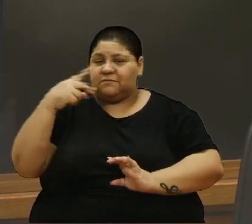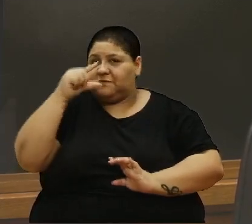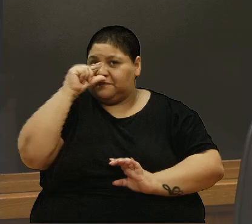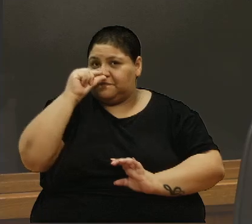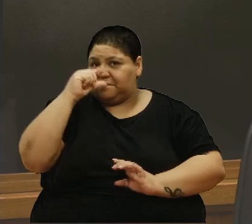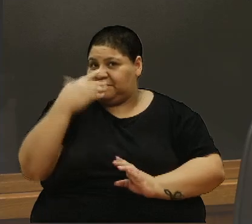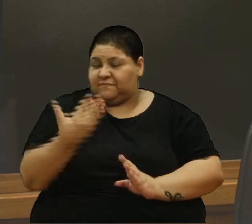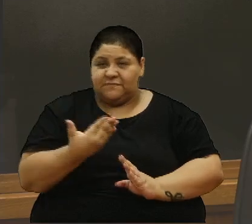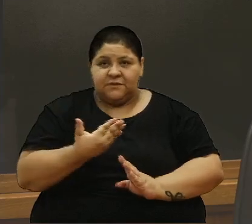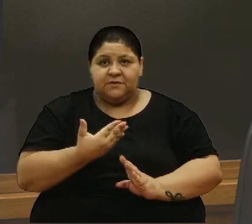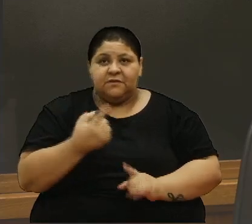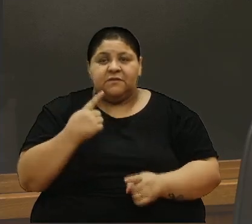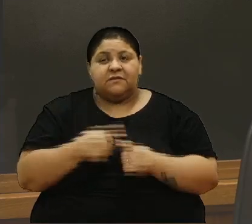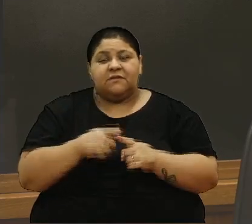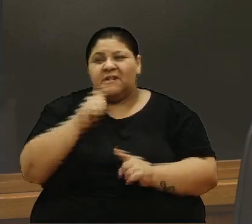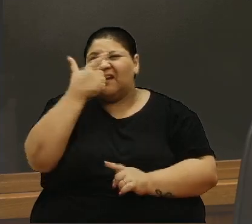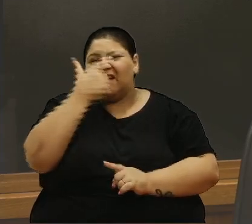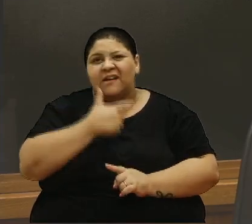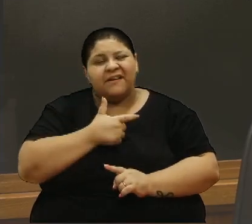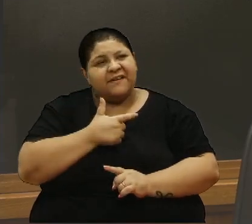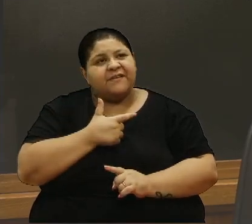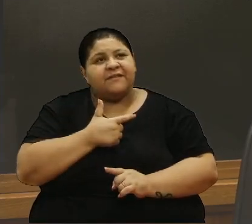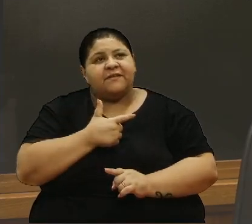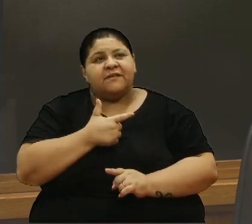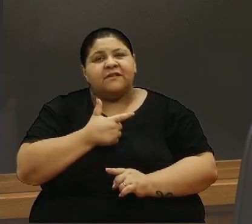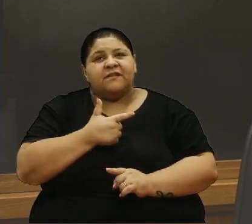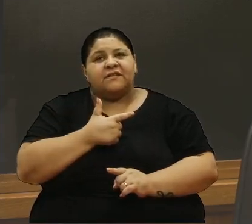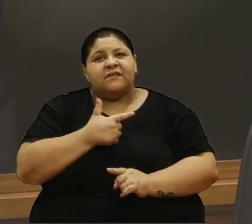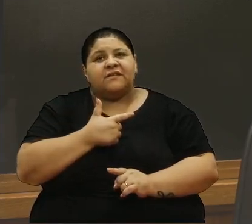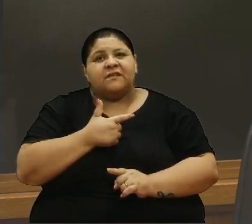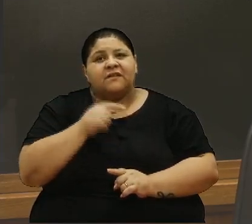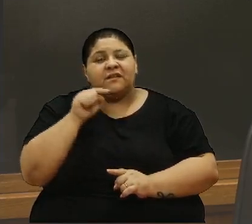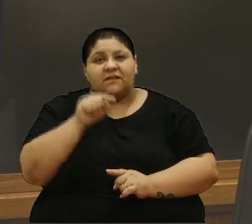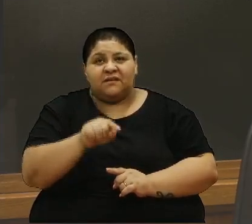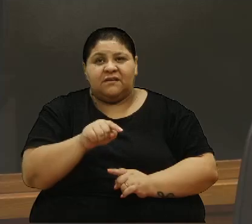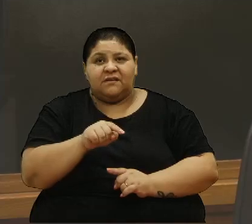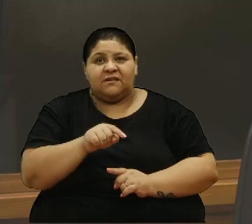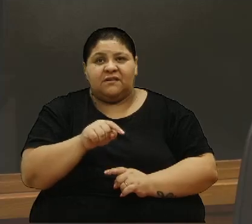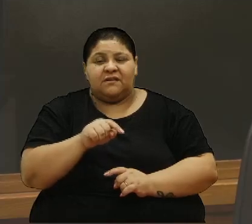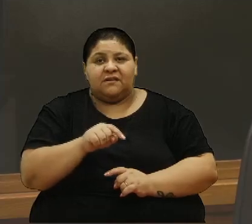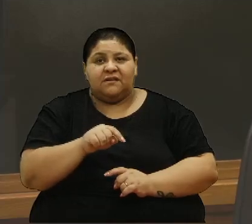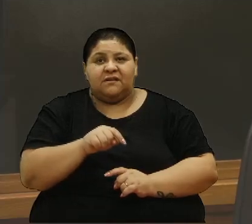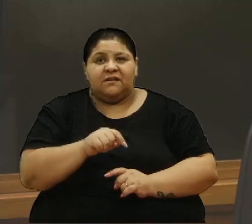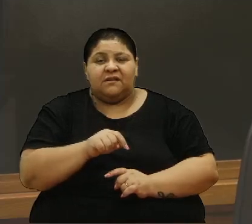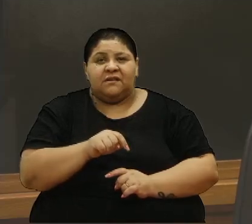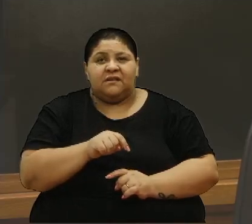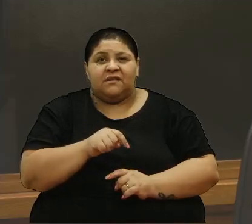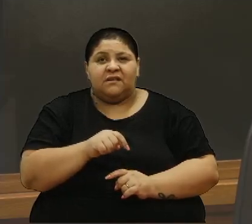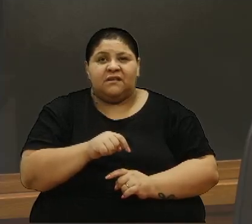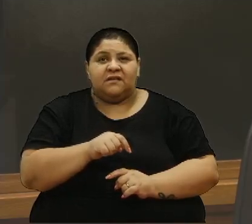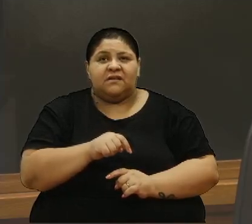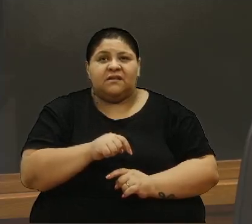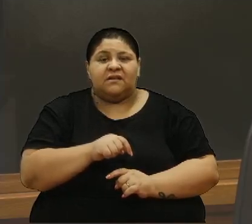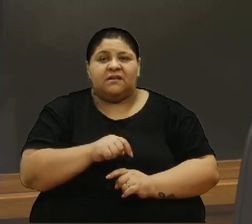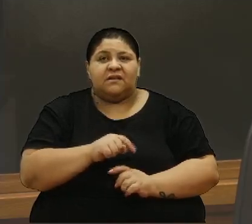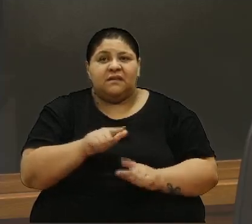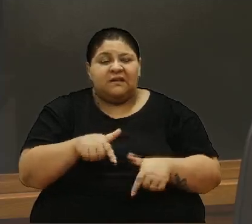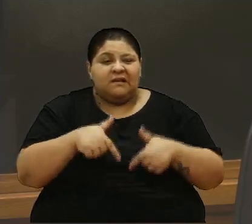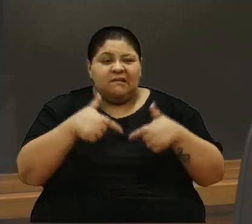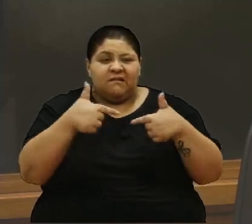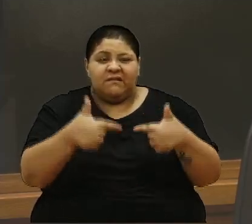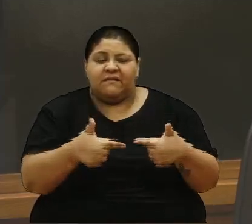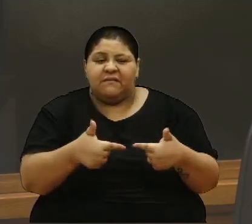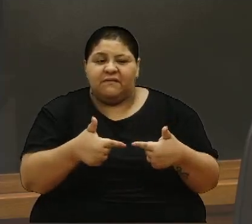Fantinel, porque eu acho que essas questões, especificamente, quando são tratadas por nós, elas são tratadas com uma